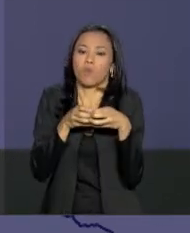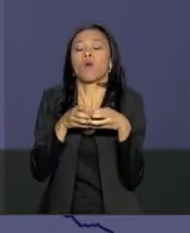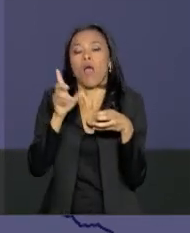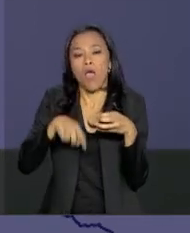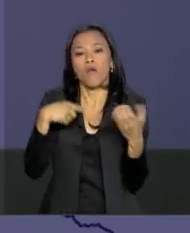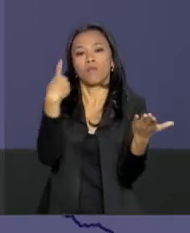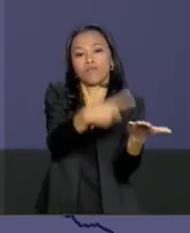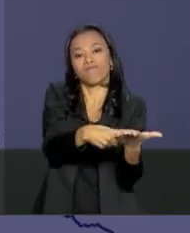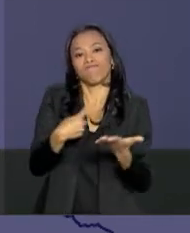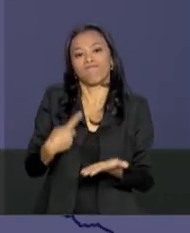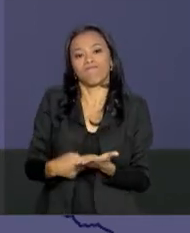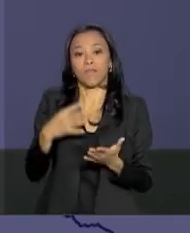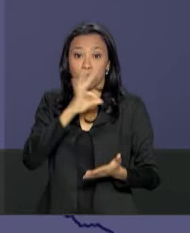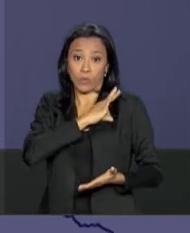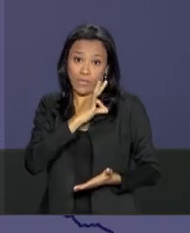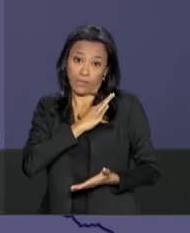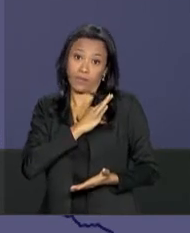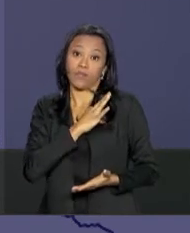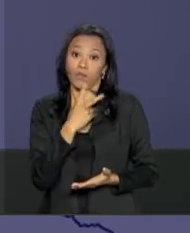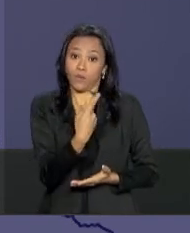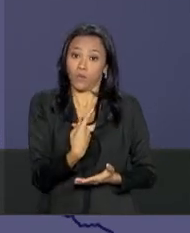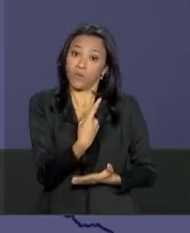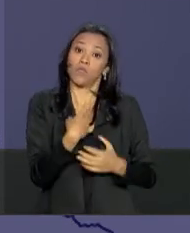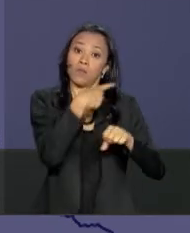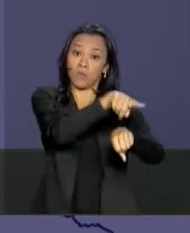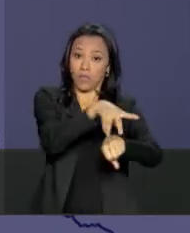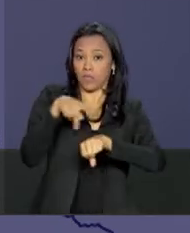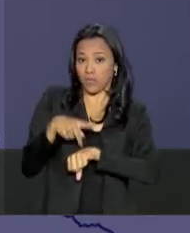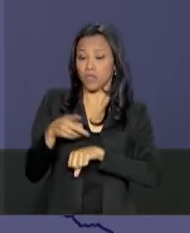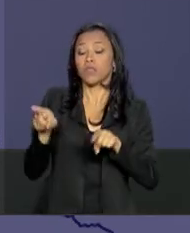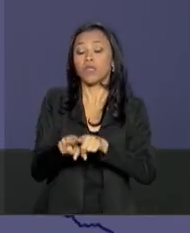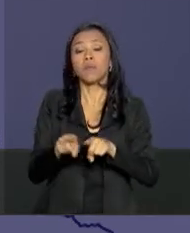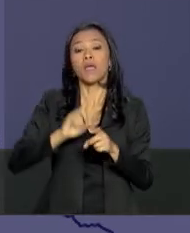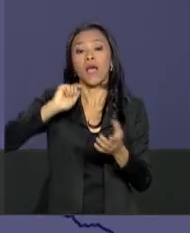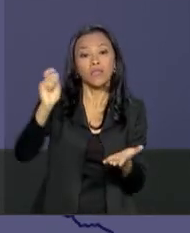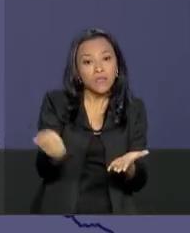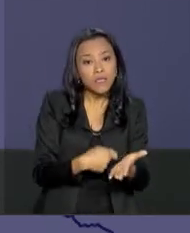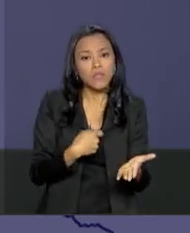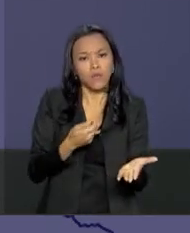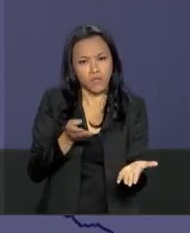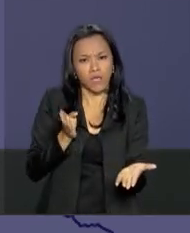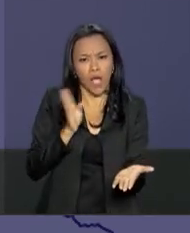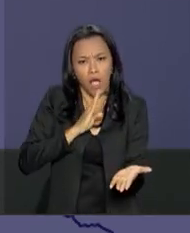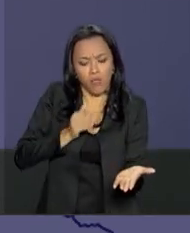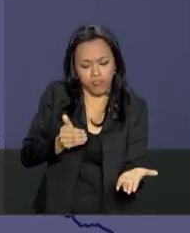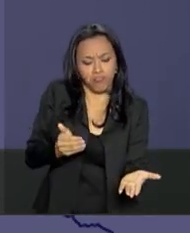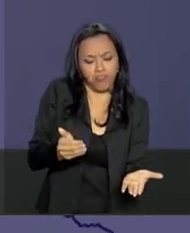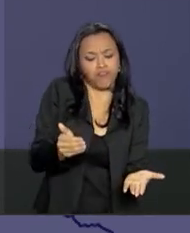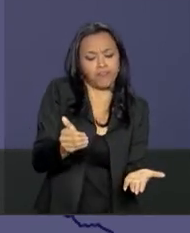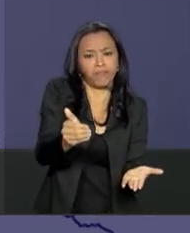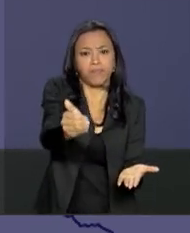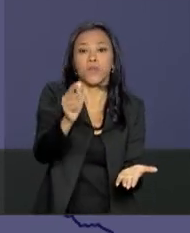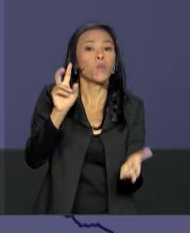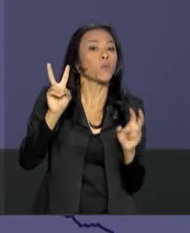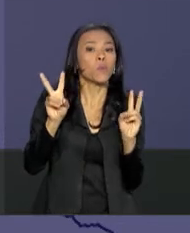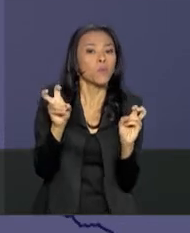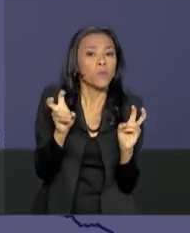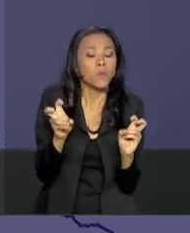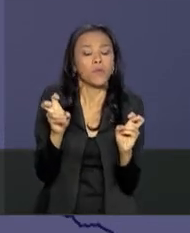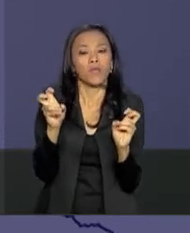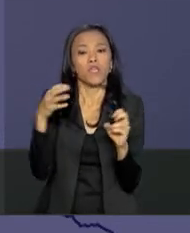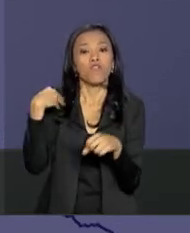polícias acertamos também a assinatura para o mais breve possível a respeito de informações